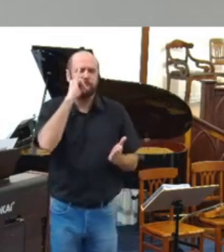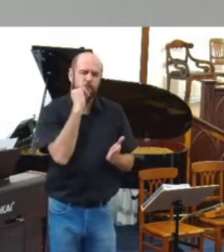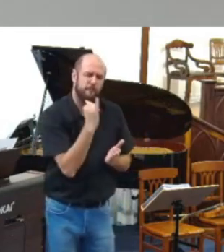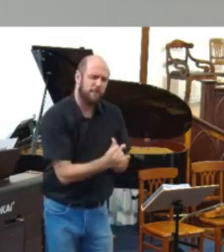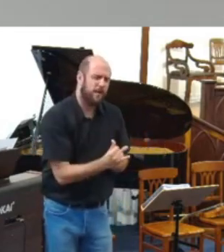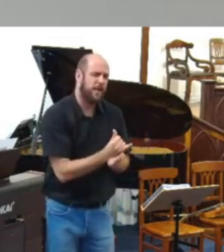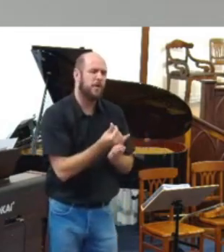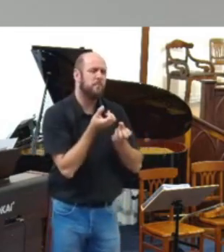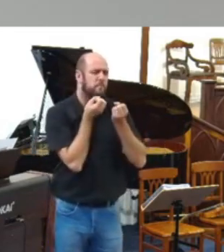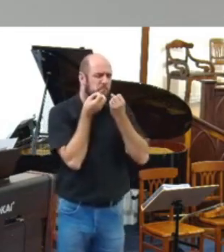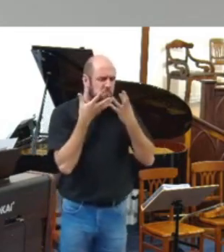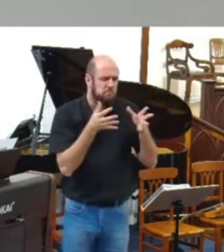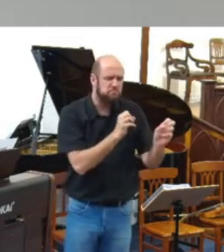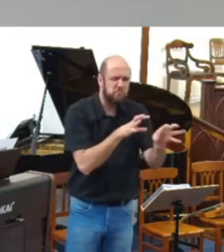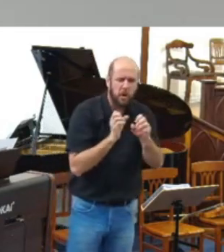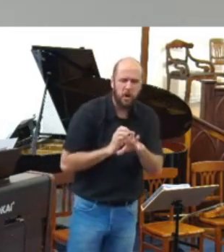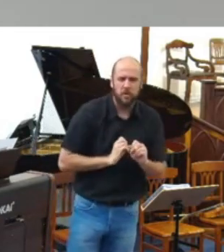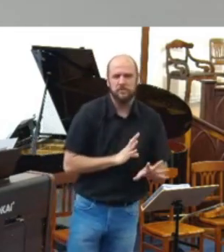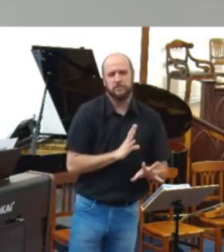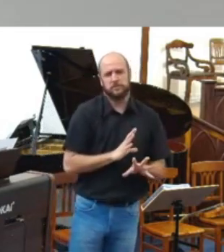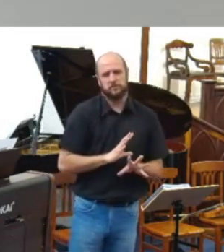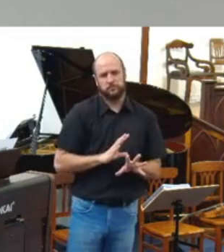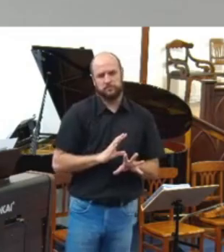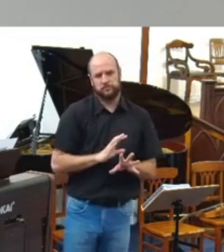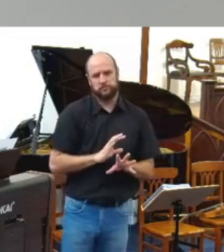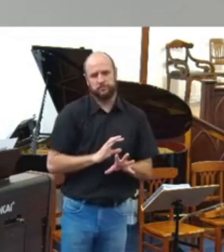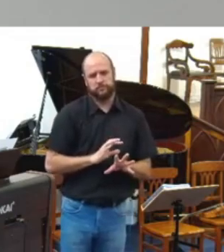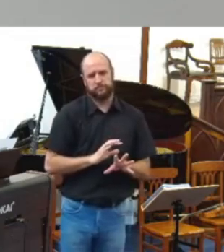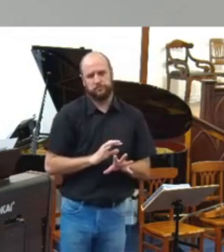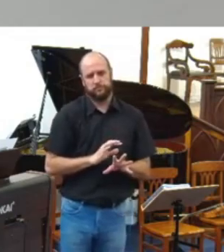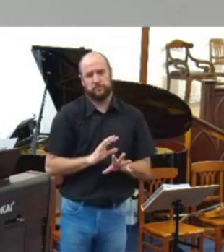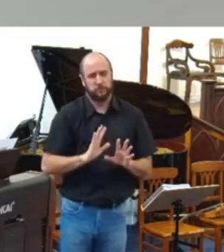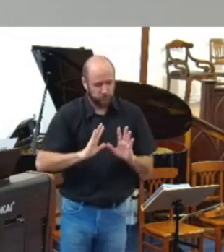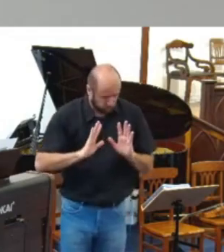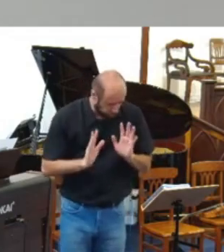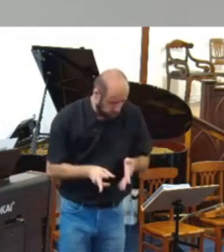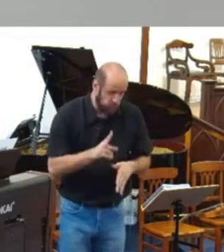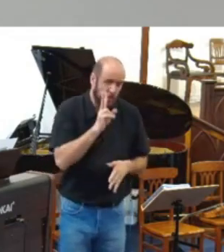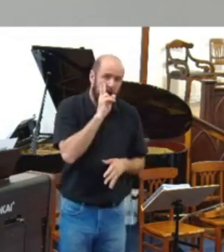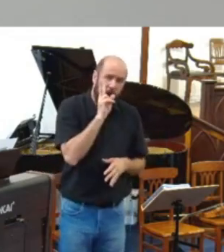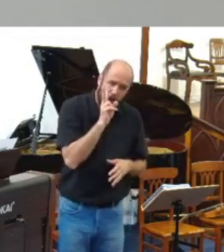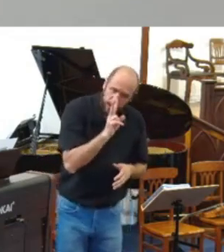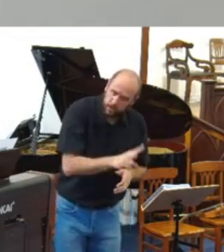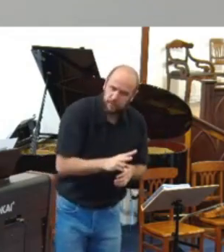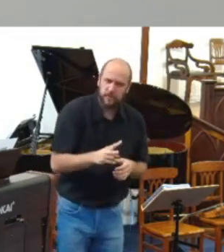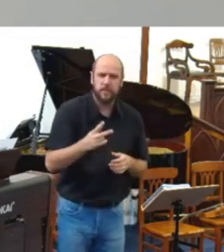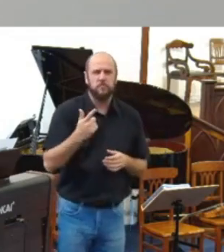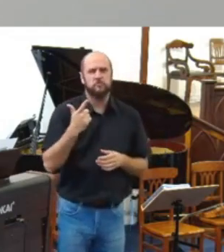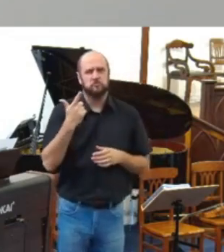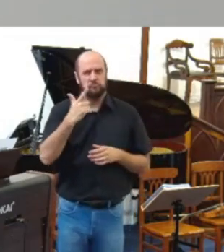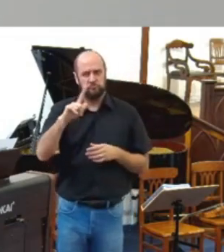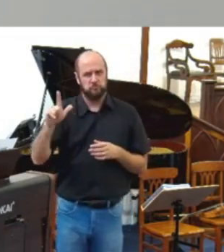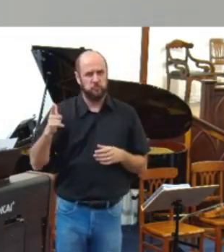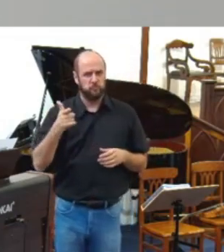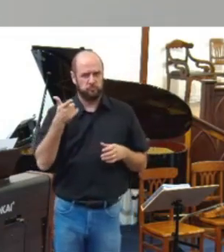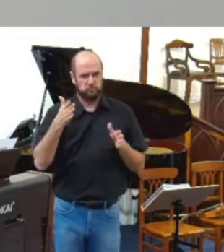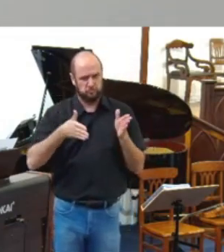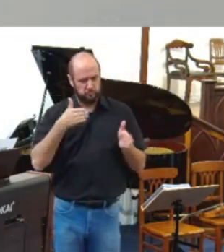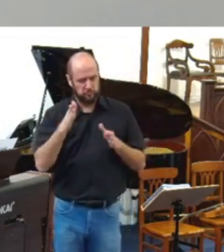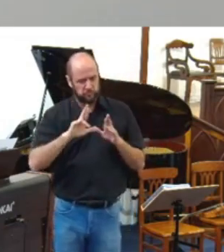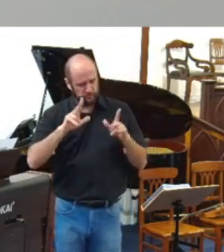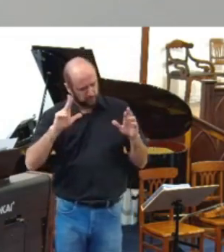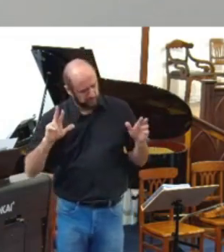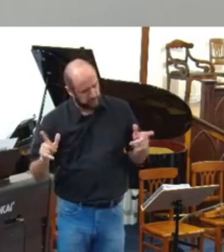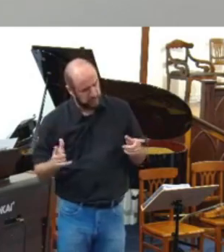dá boas instruções acerca disso. Nós já vimos isso muitas vezes em outras passagens,